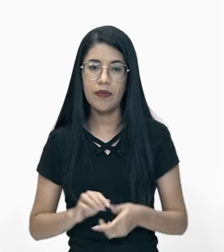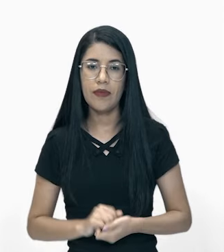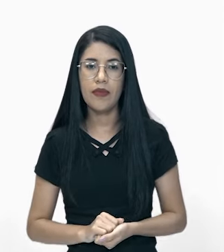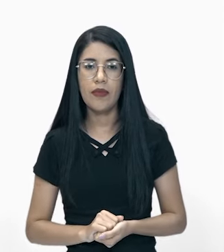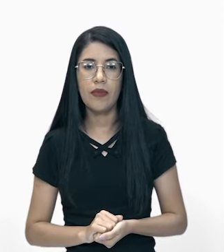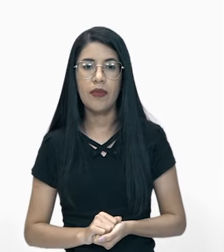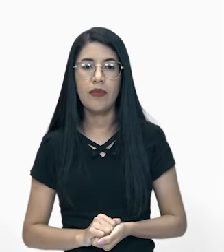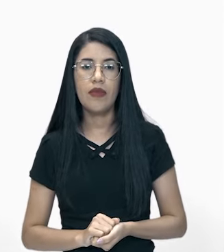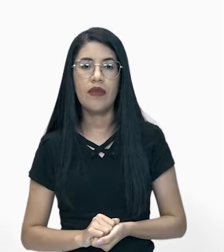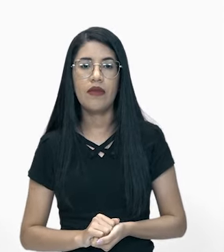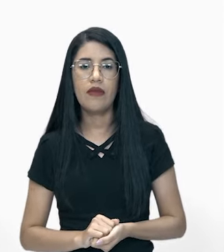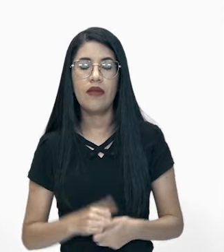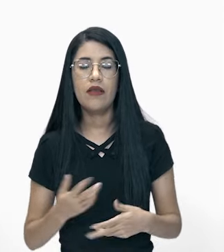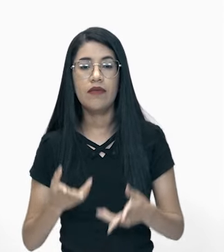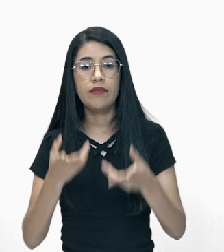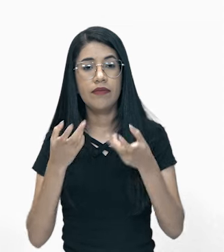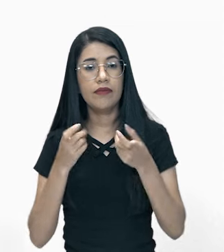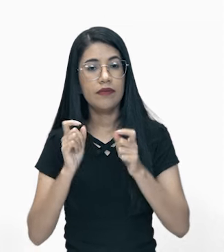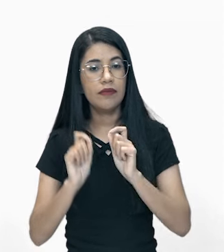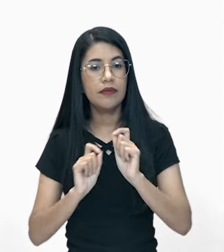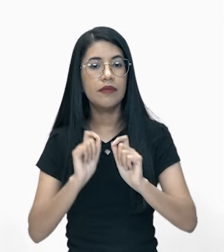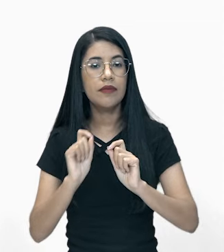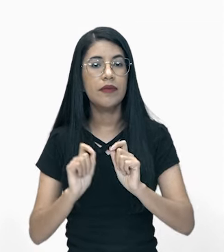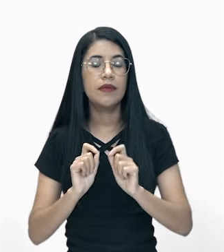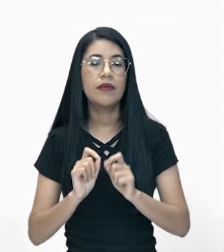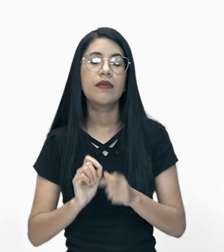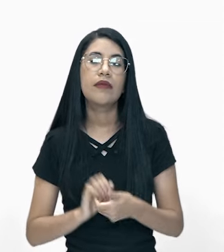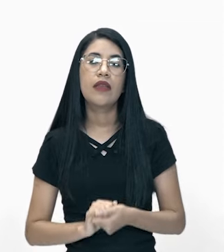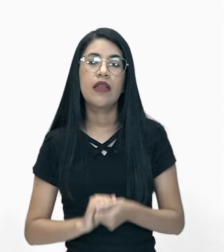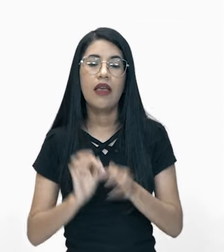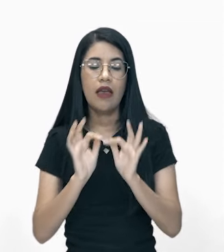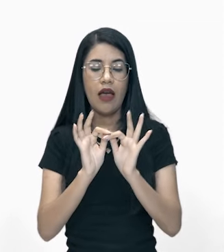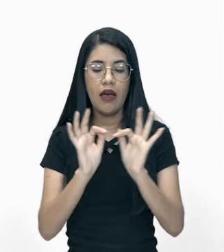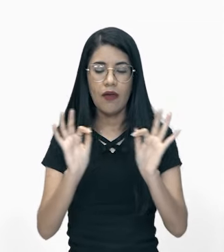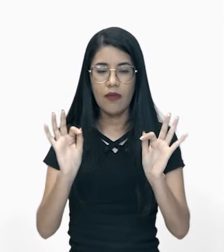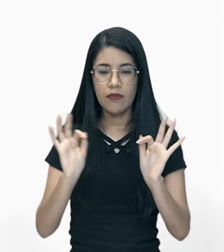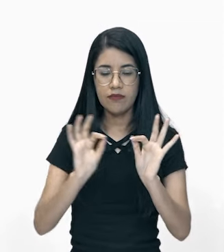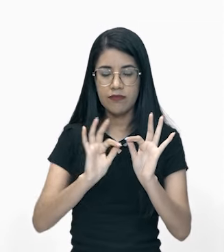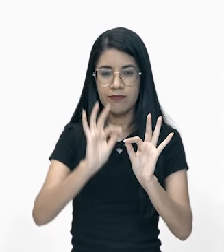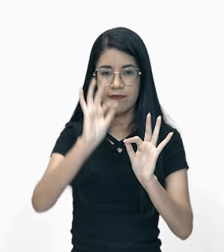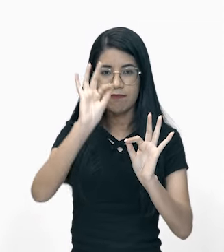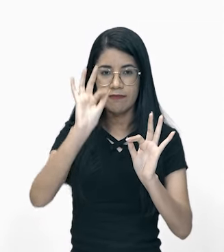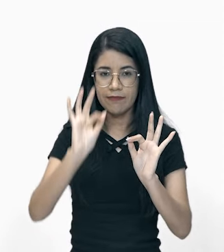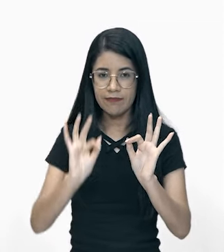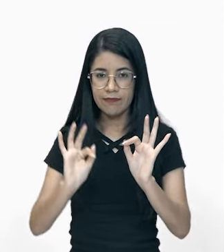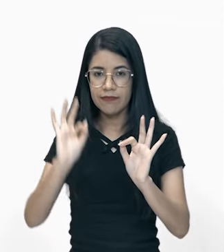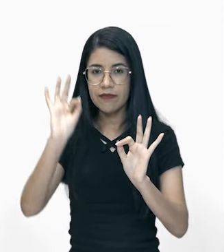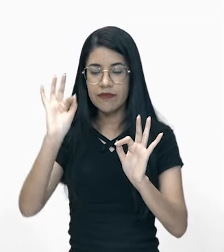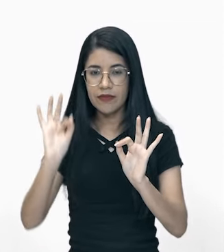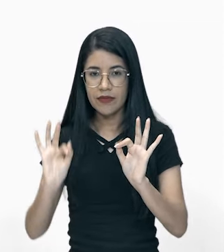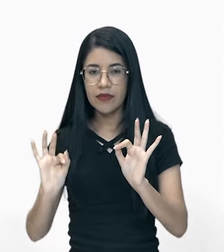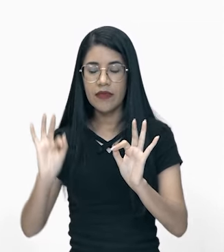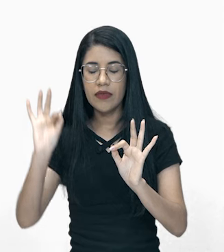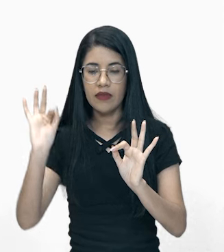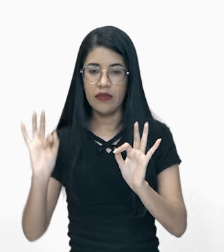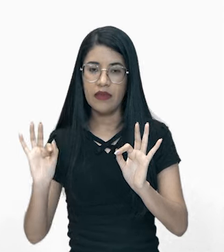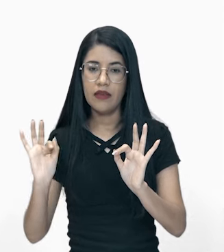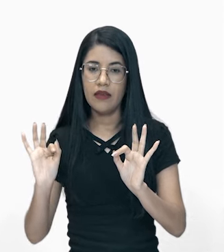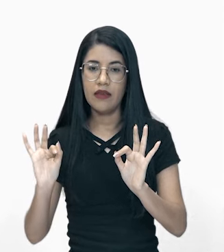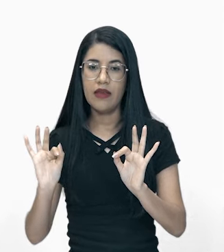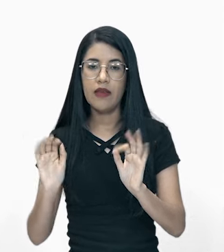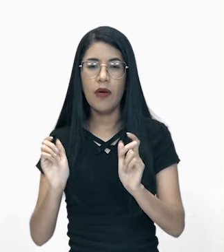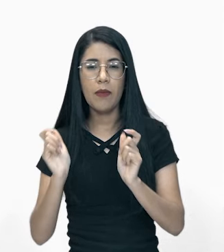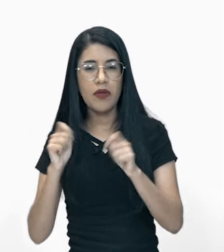você observa que eu tenho comprimento de onda e a frequência. Meu espectro